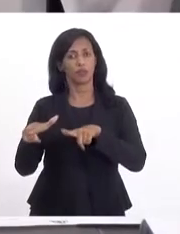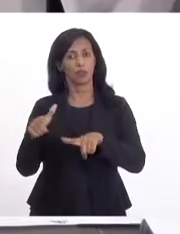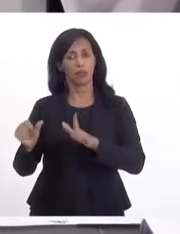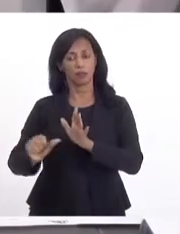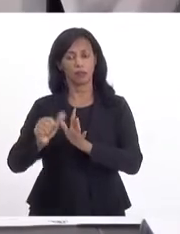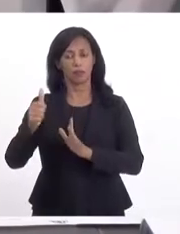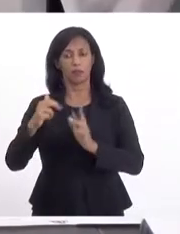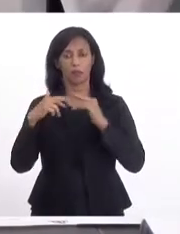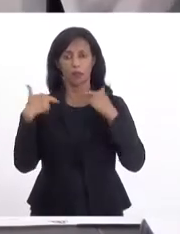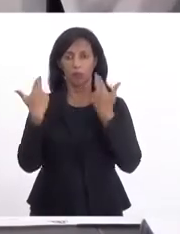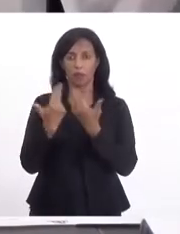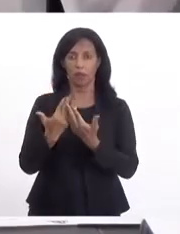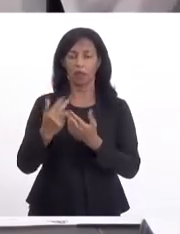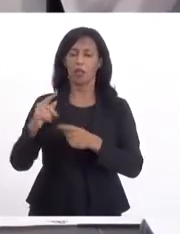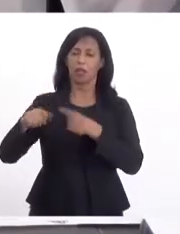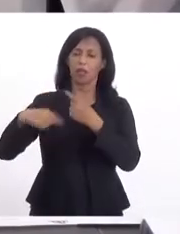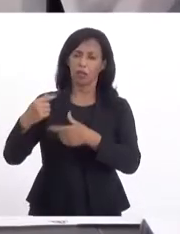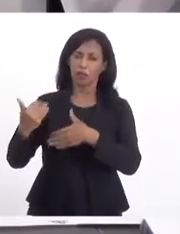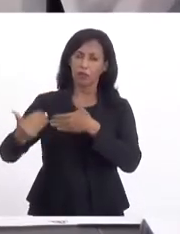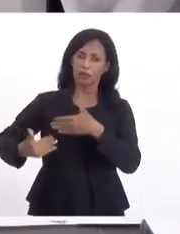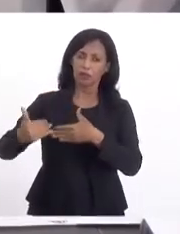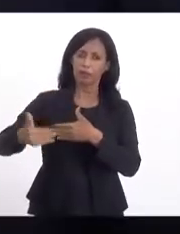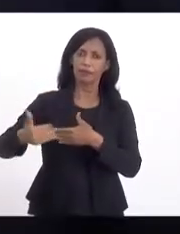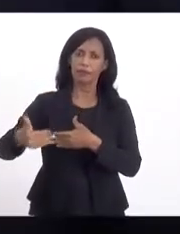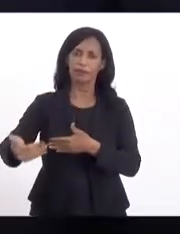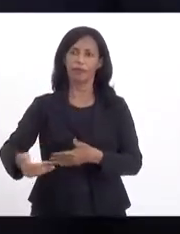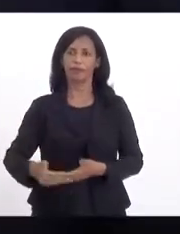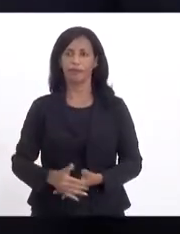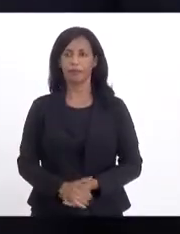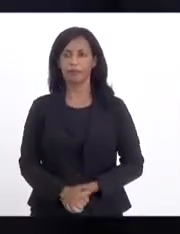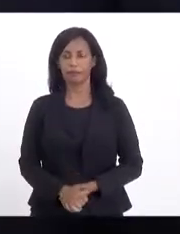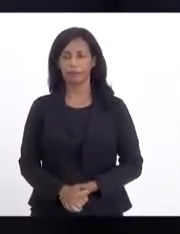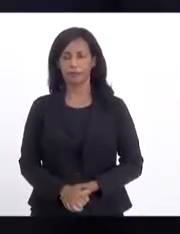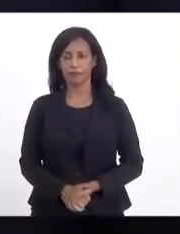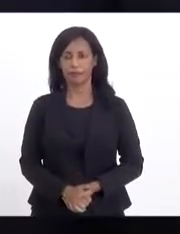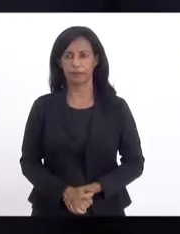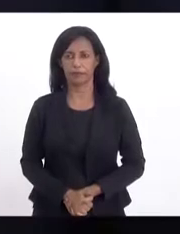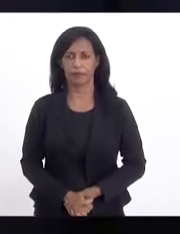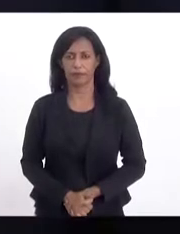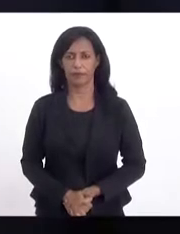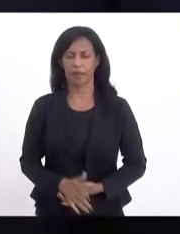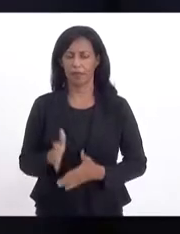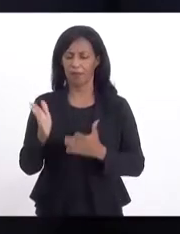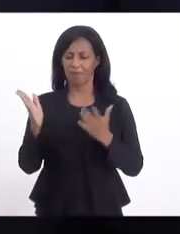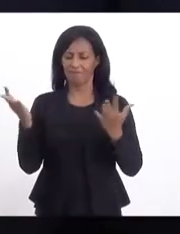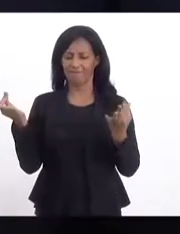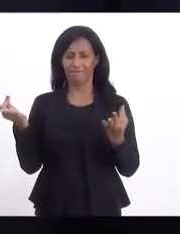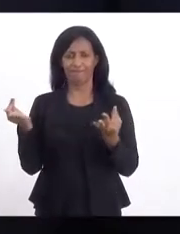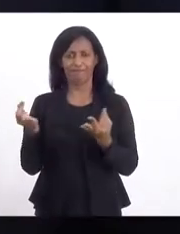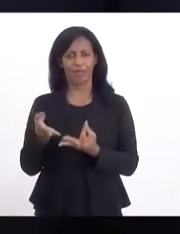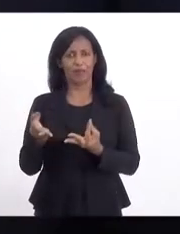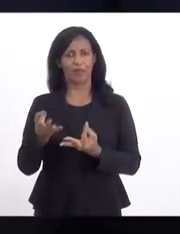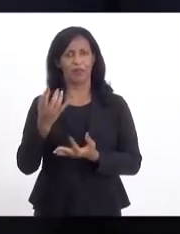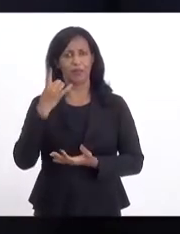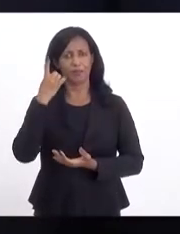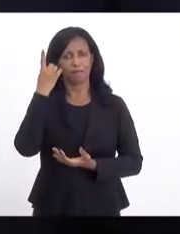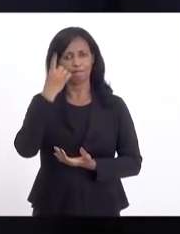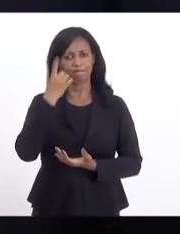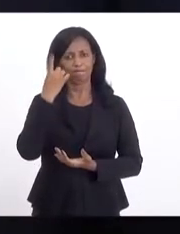oitiva e das oitivas que daí derivarão. Deputada Renata. Bom, perfeito, deputado Luiz Paulo. As